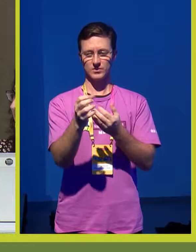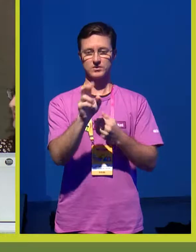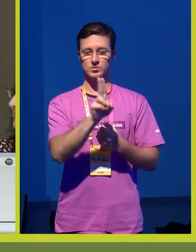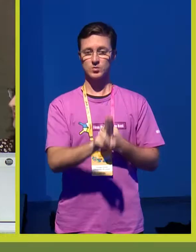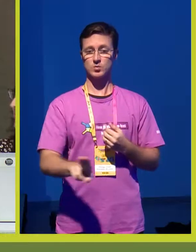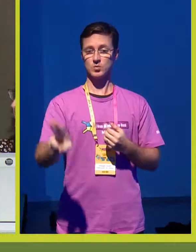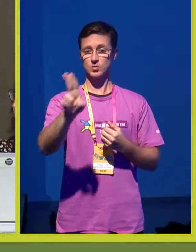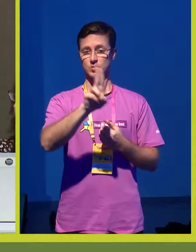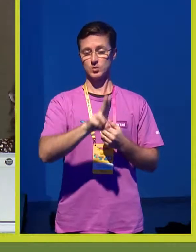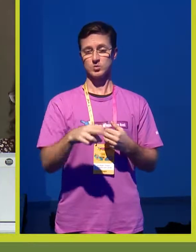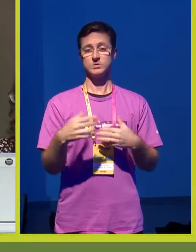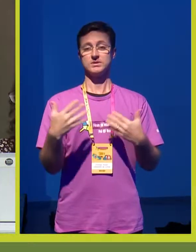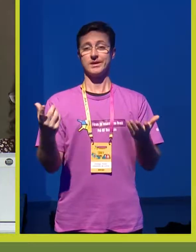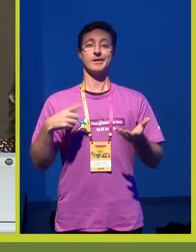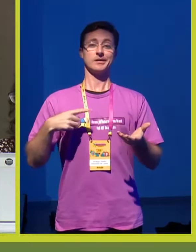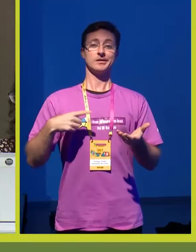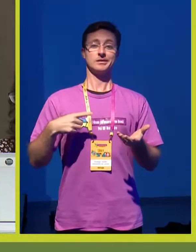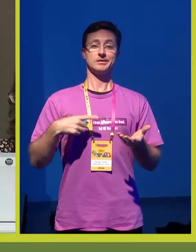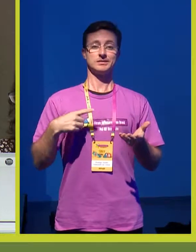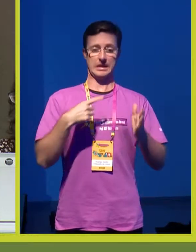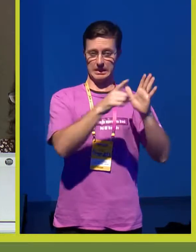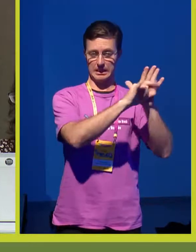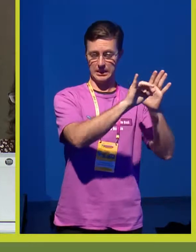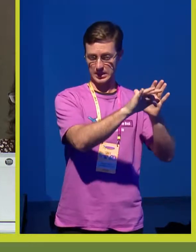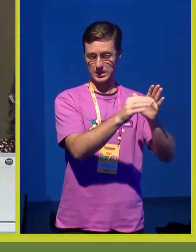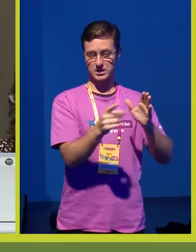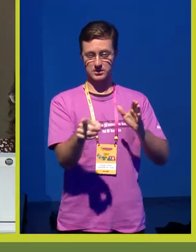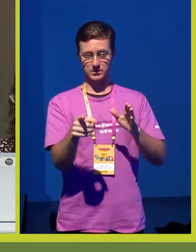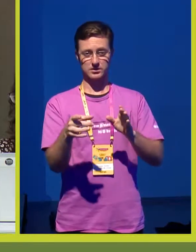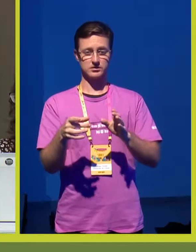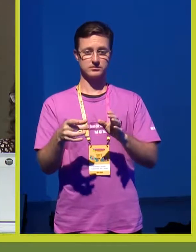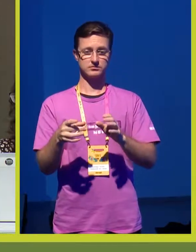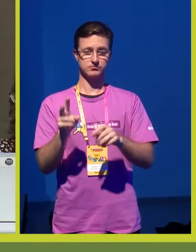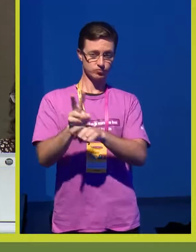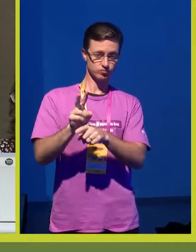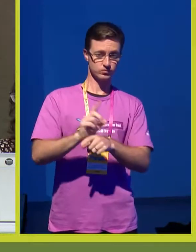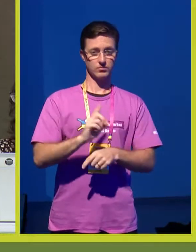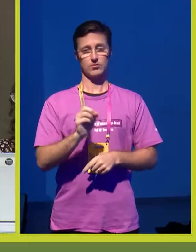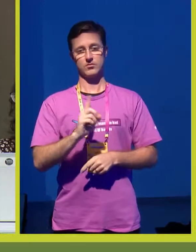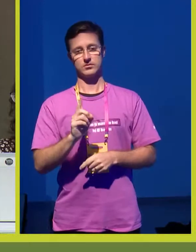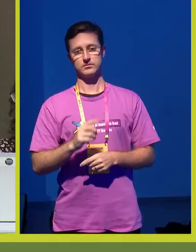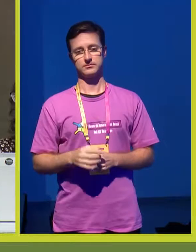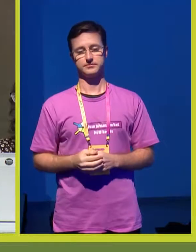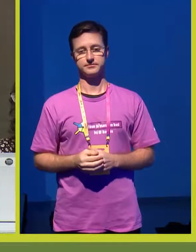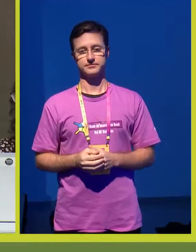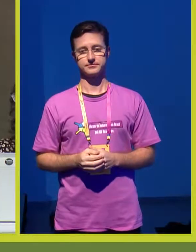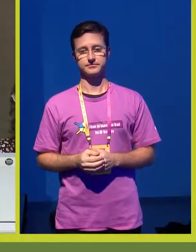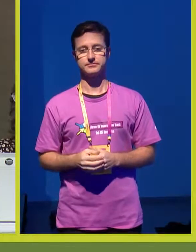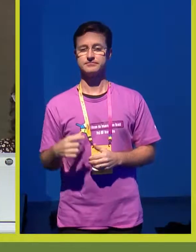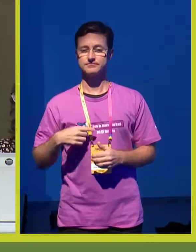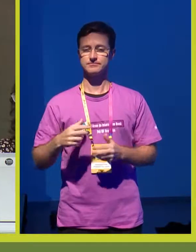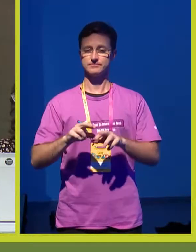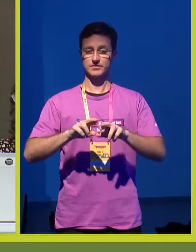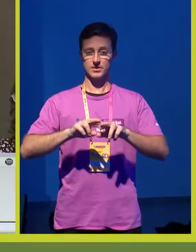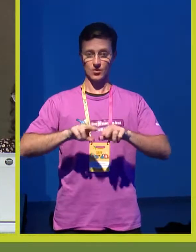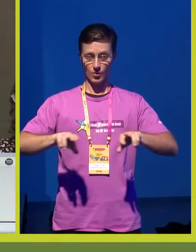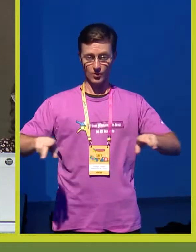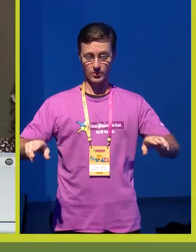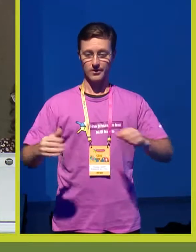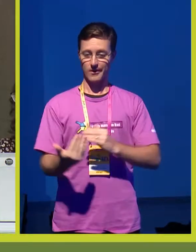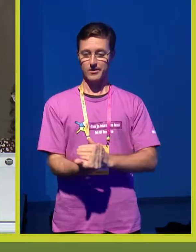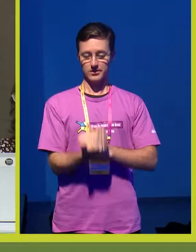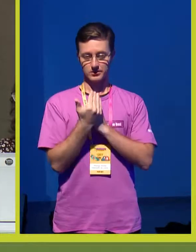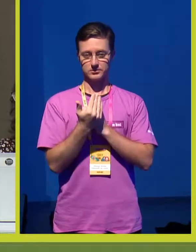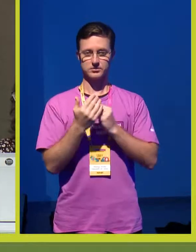propõe atualmente em matéria legislativa. Uma das coisas que levou a gente a fazer essa proposição